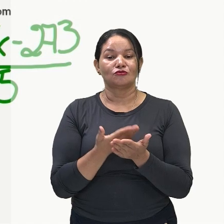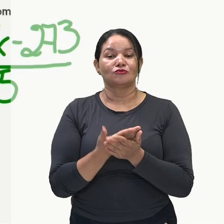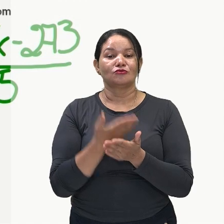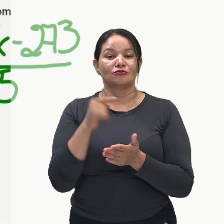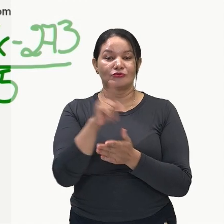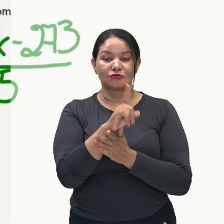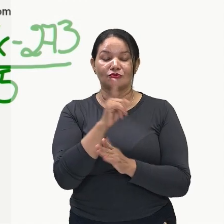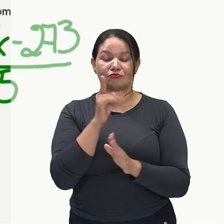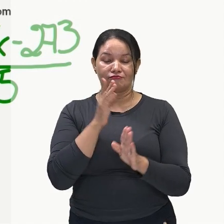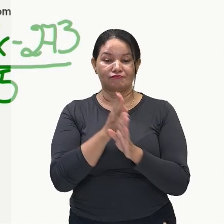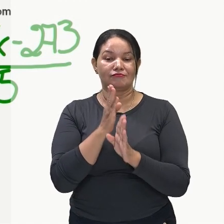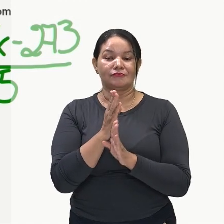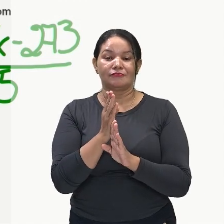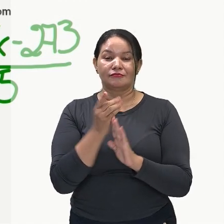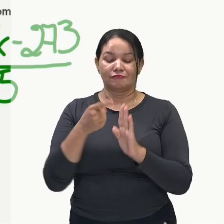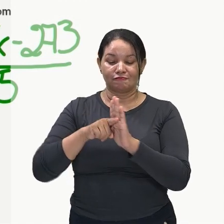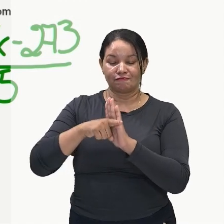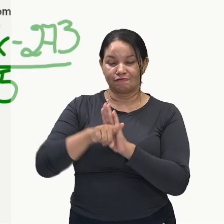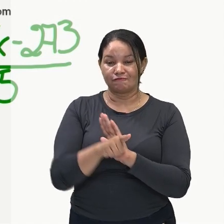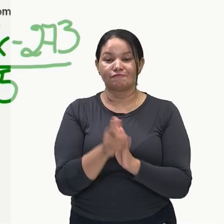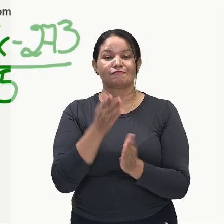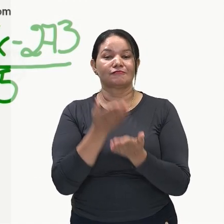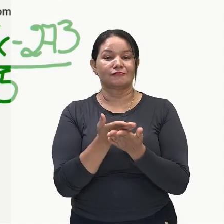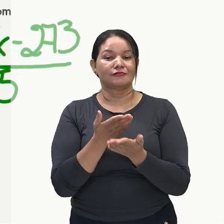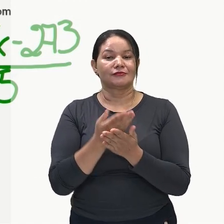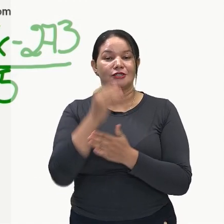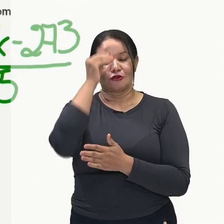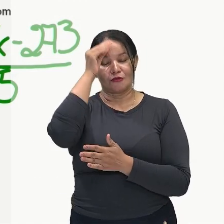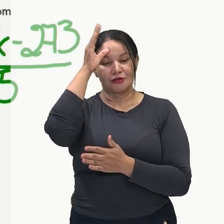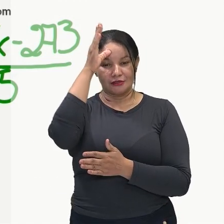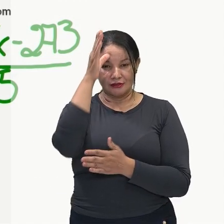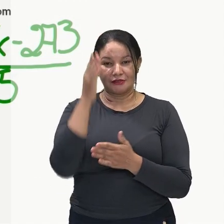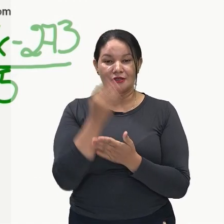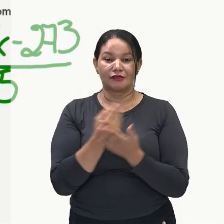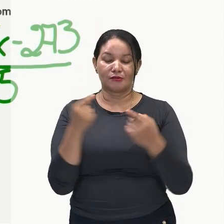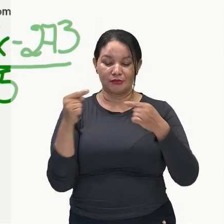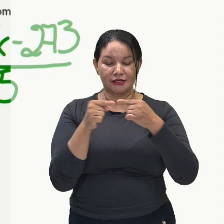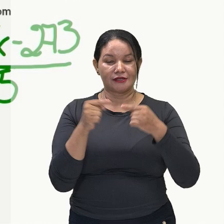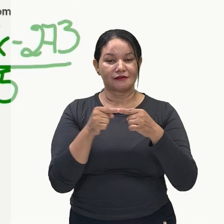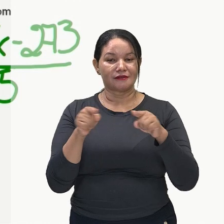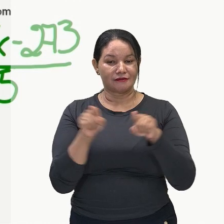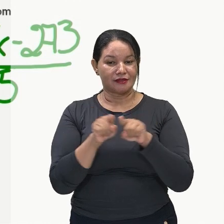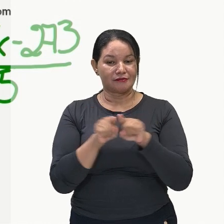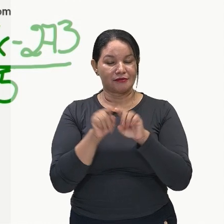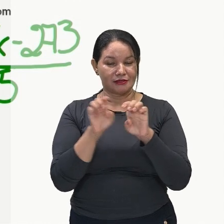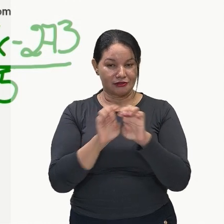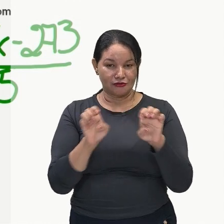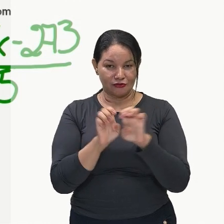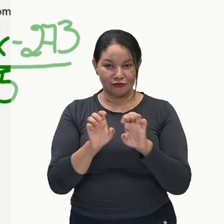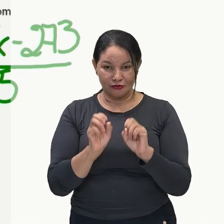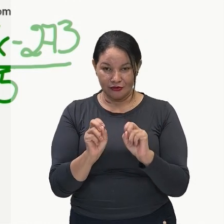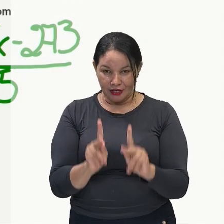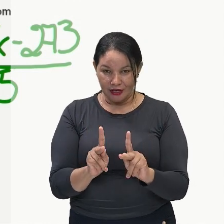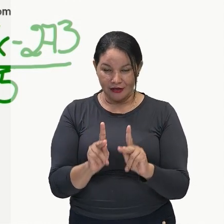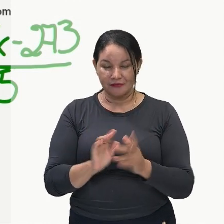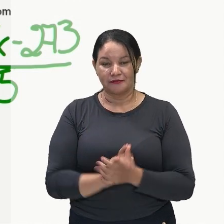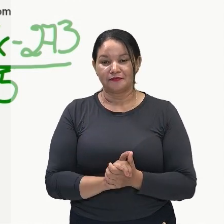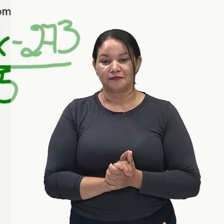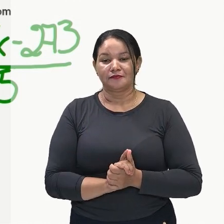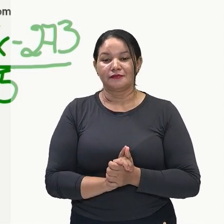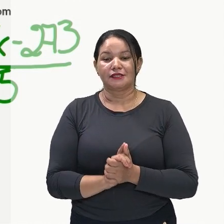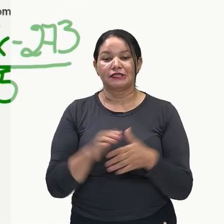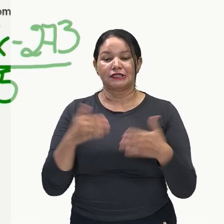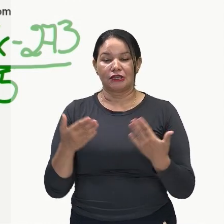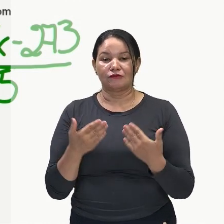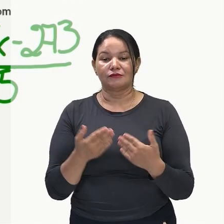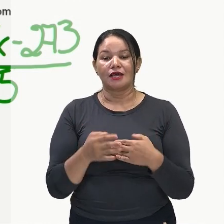se aprofundar no conhecimento, na aplicação dessas fórmulas, certo? Então, TC é